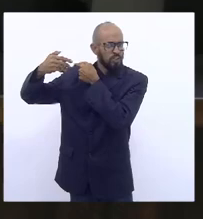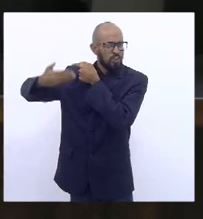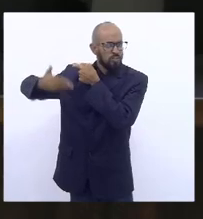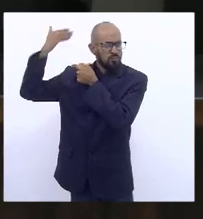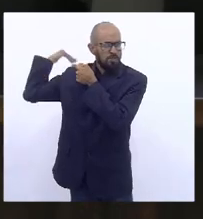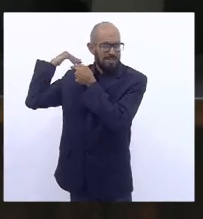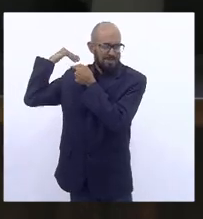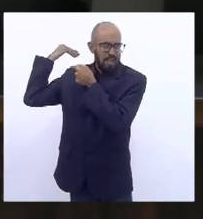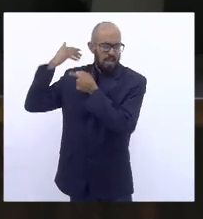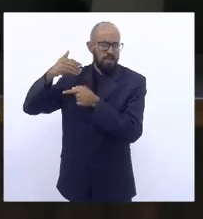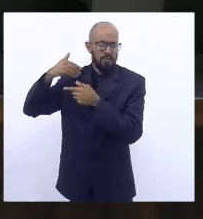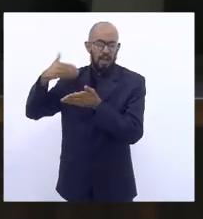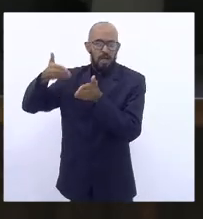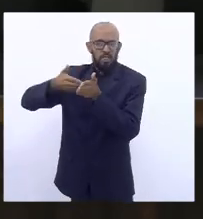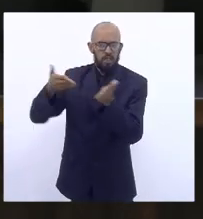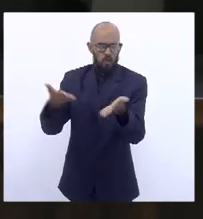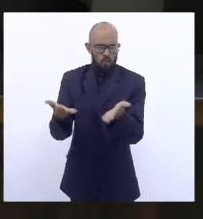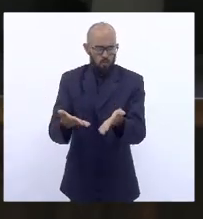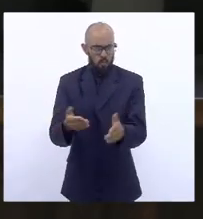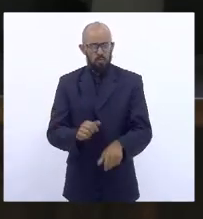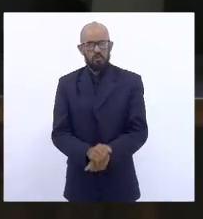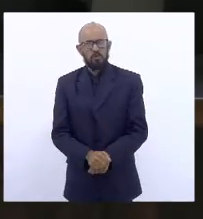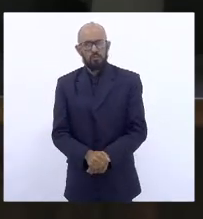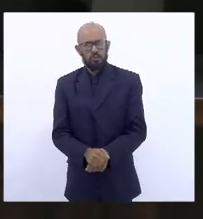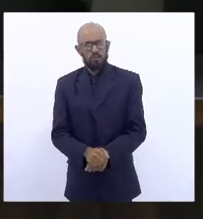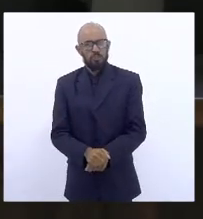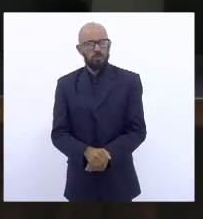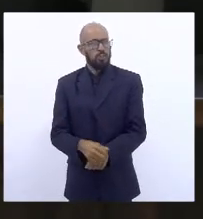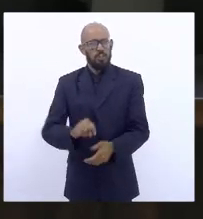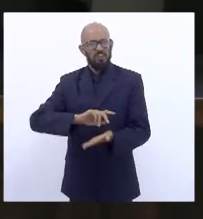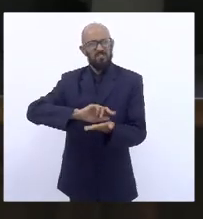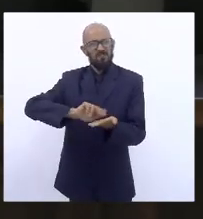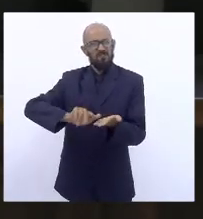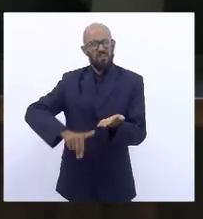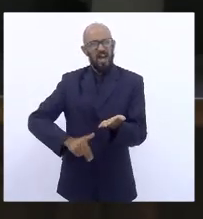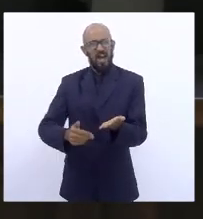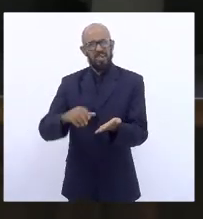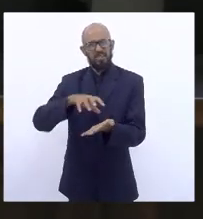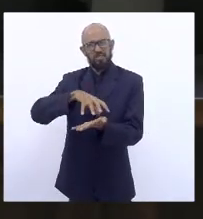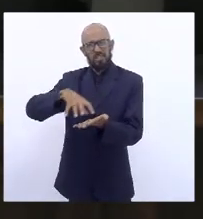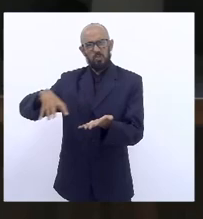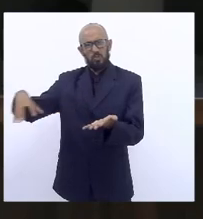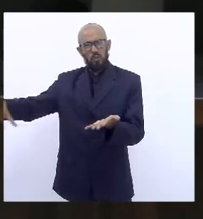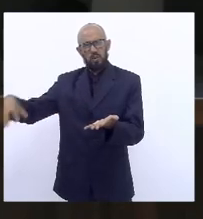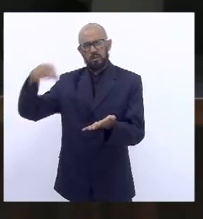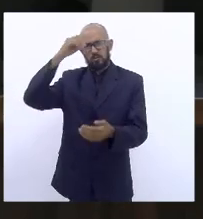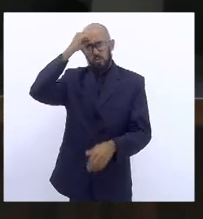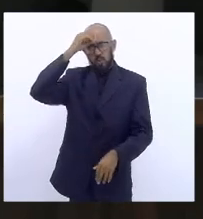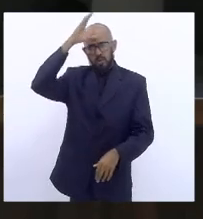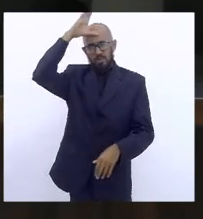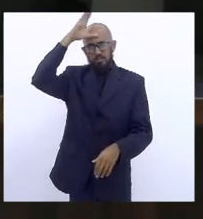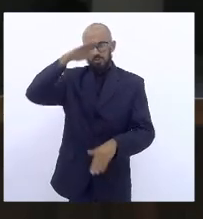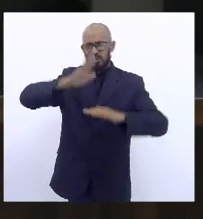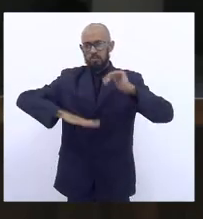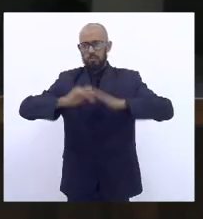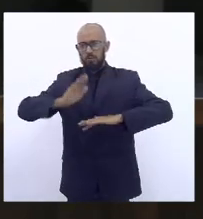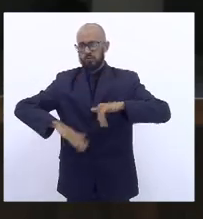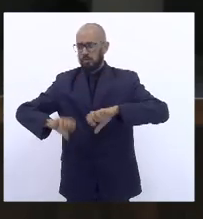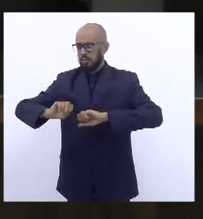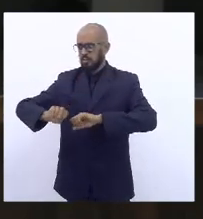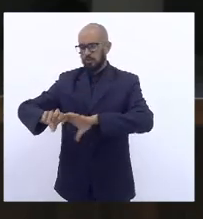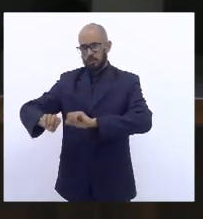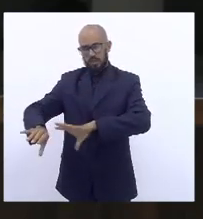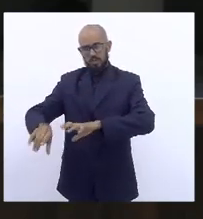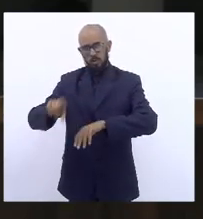por nossos antepassados, pelas gerações precedentes, nas mais diferentes áreas do conhecimento. É a dimensão profissional da educação,